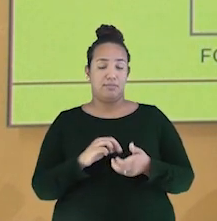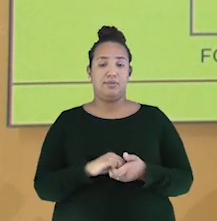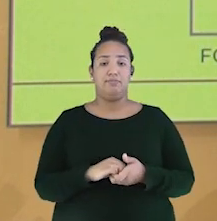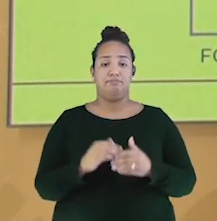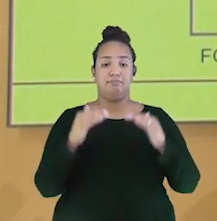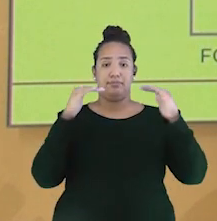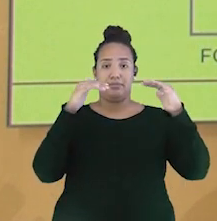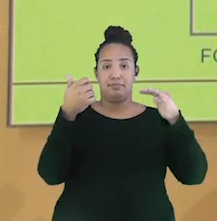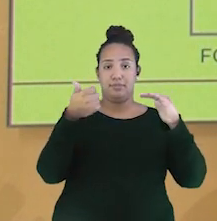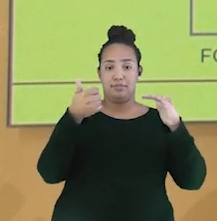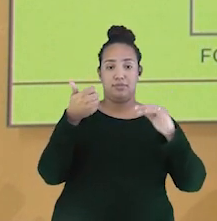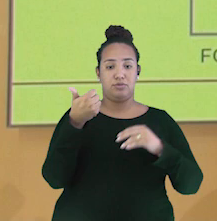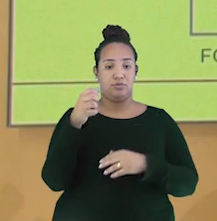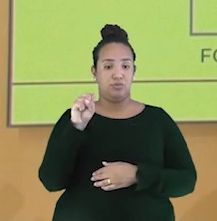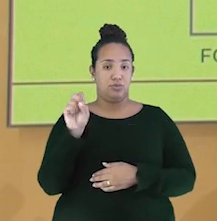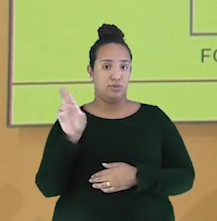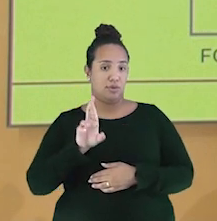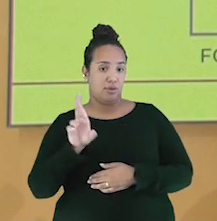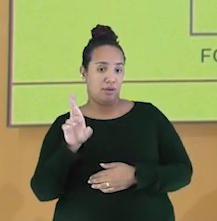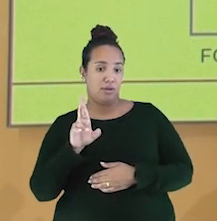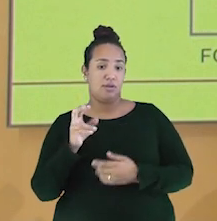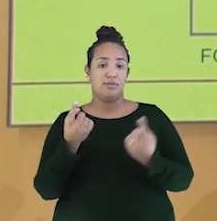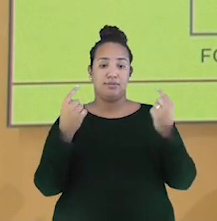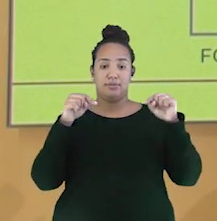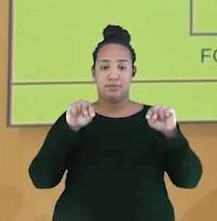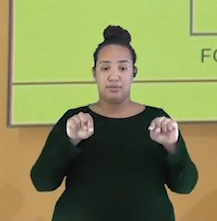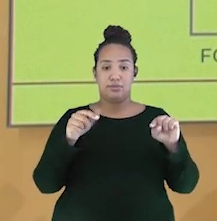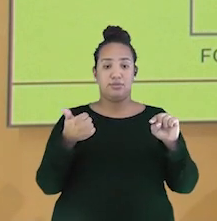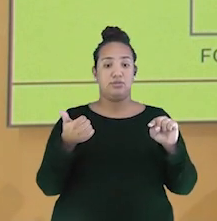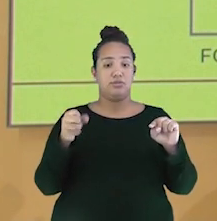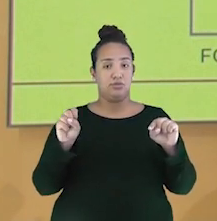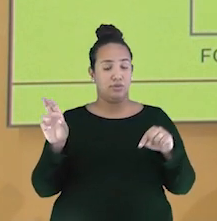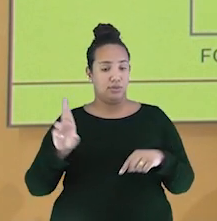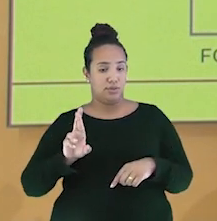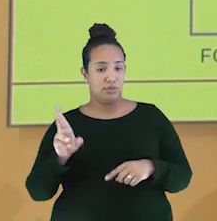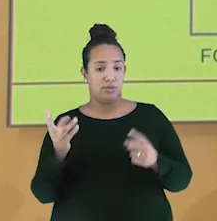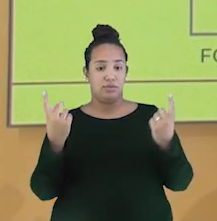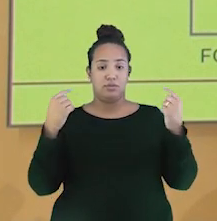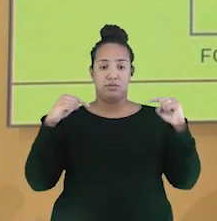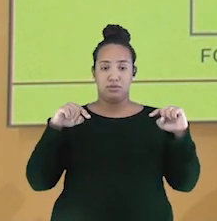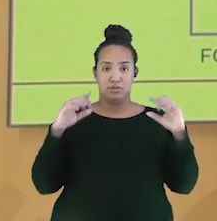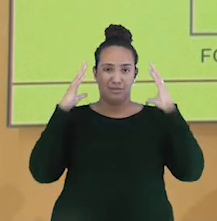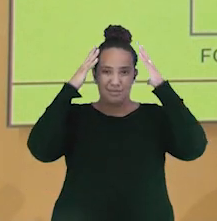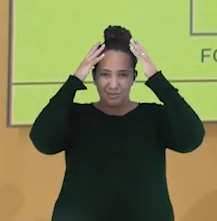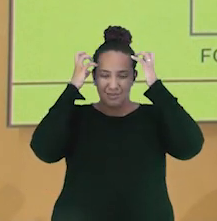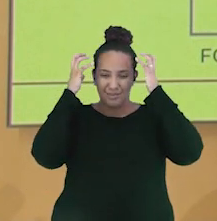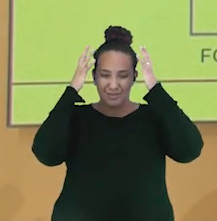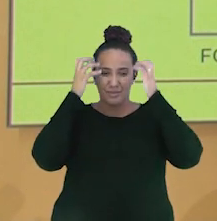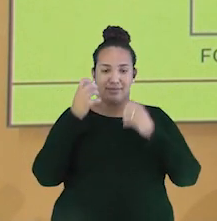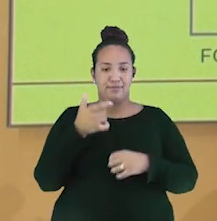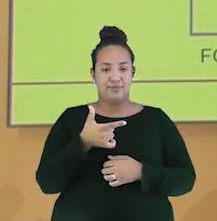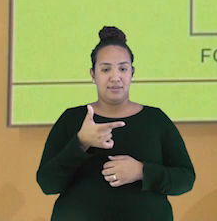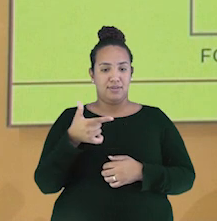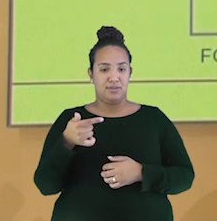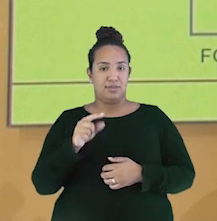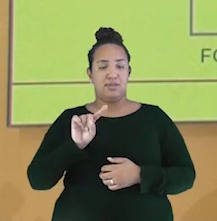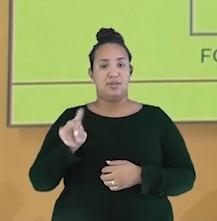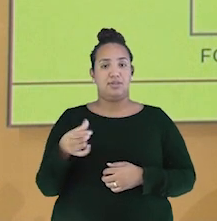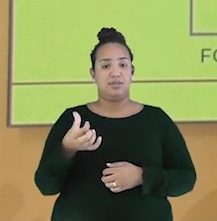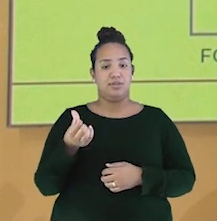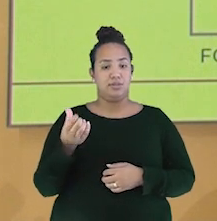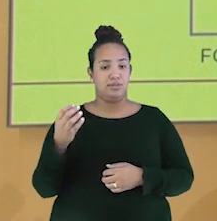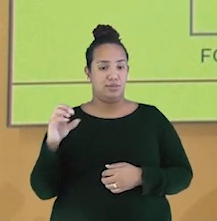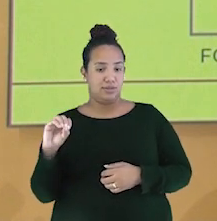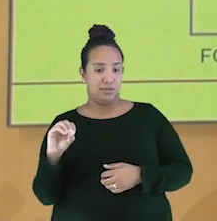reais condicionador r$ 18 a máscara 27 reais e 60 centavos